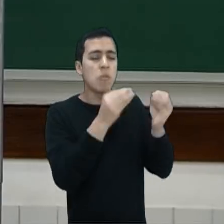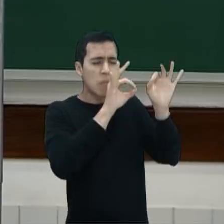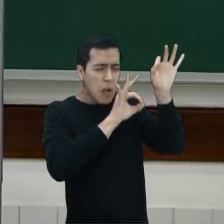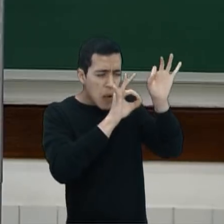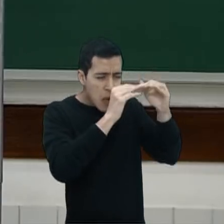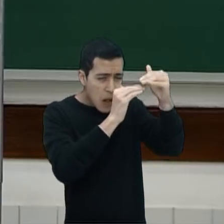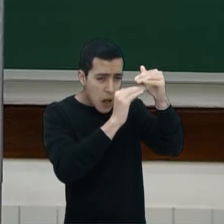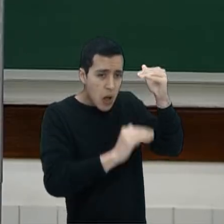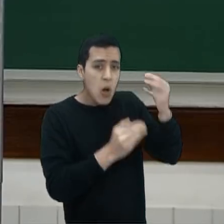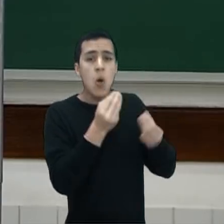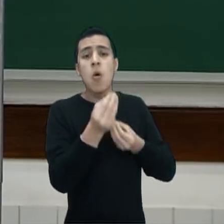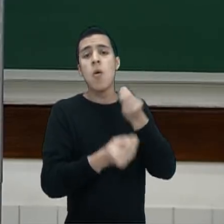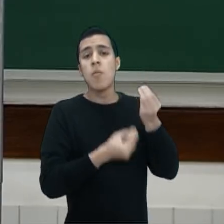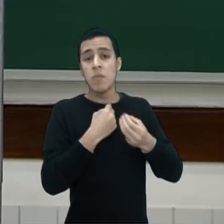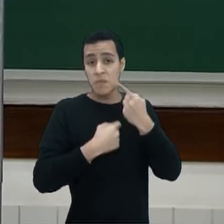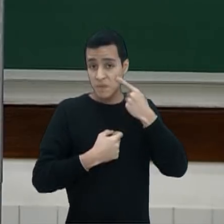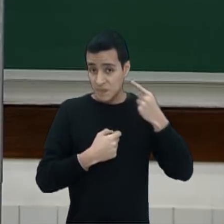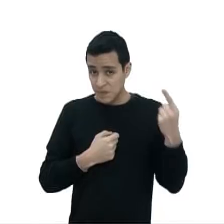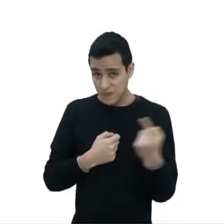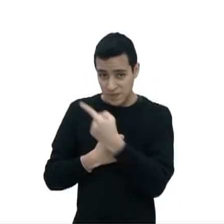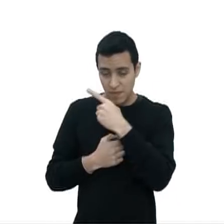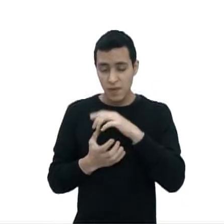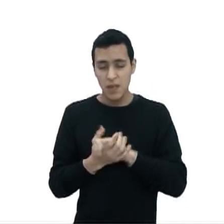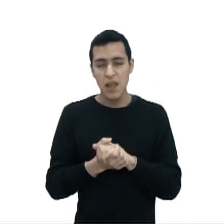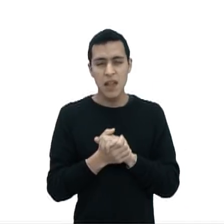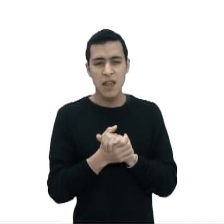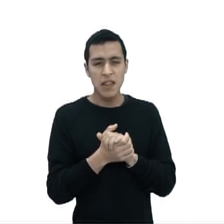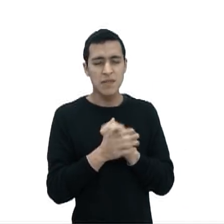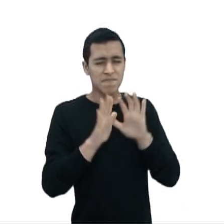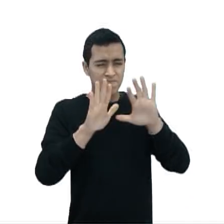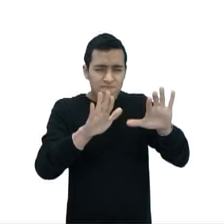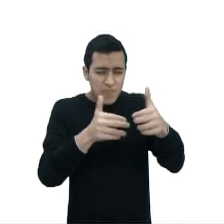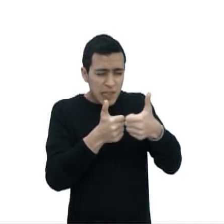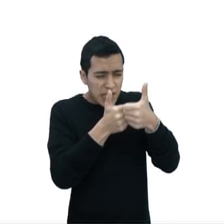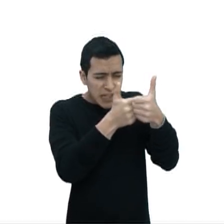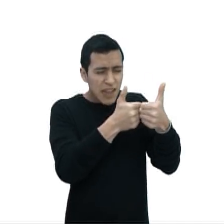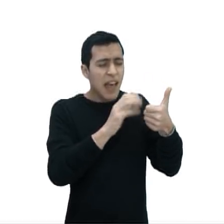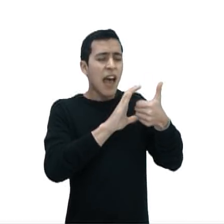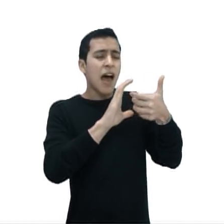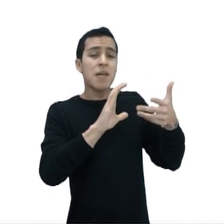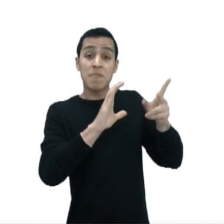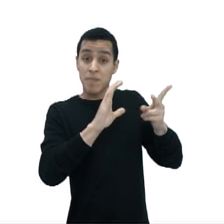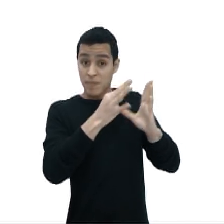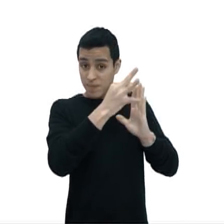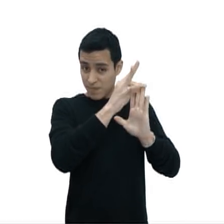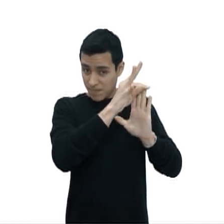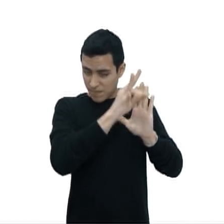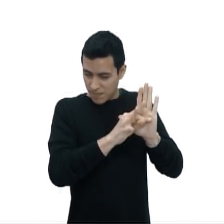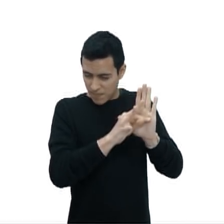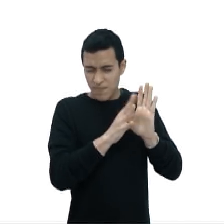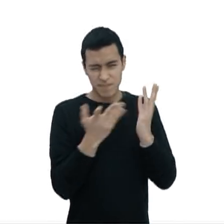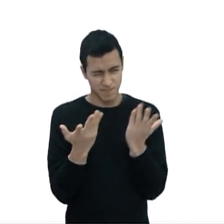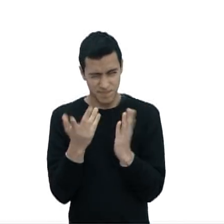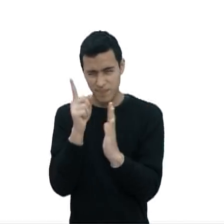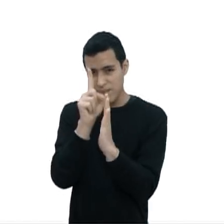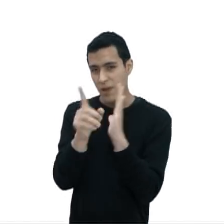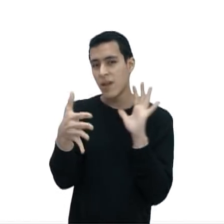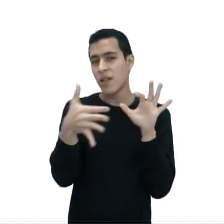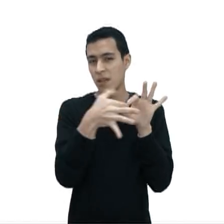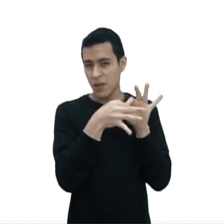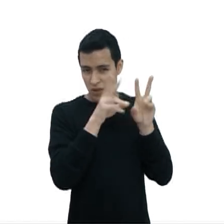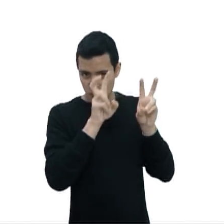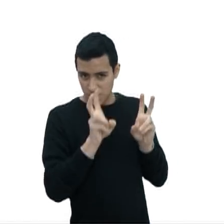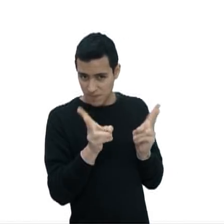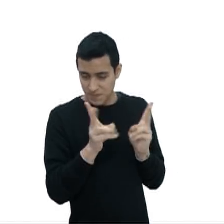composições? Vejam lá. De acordo com as características desse texto, uma questão para ver até onde vocês sabem sobre